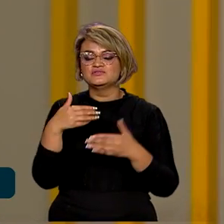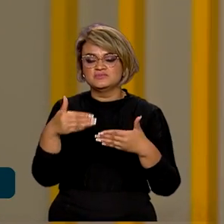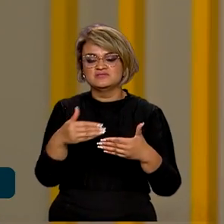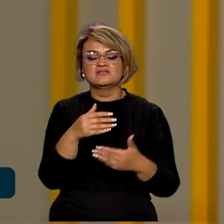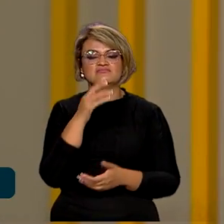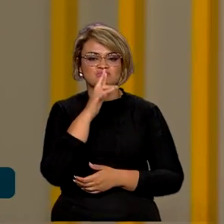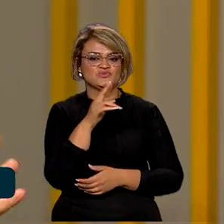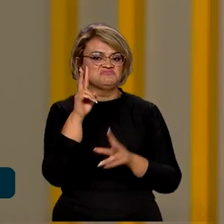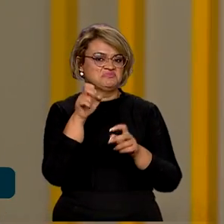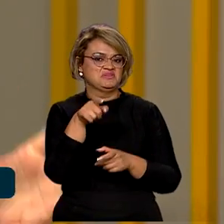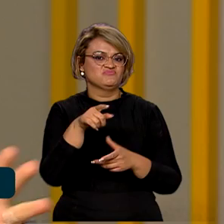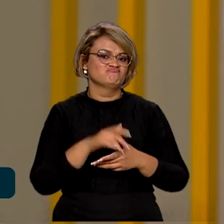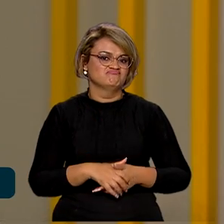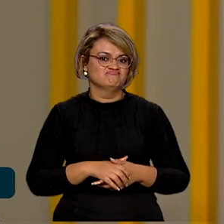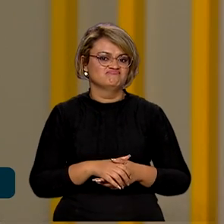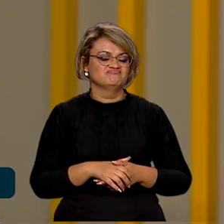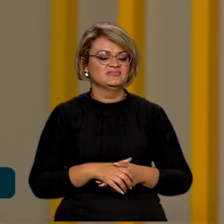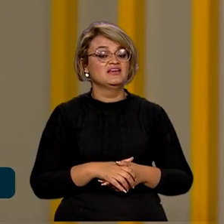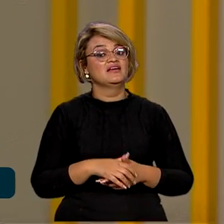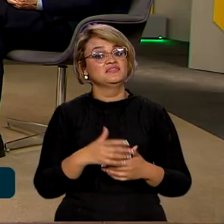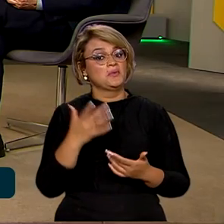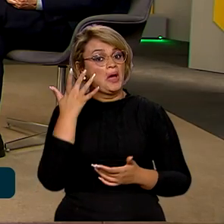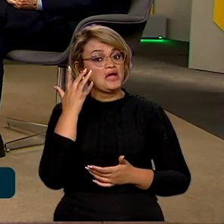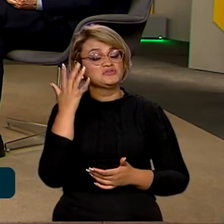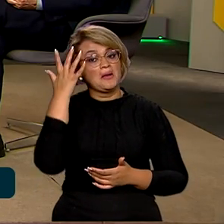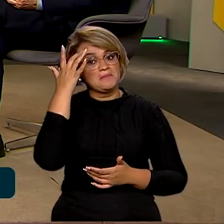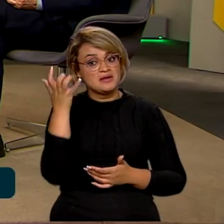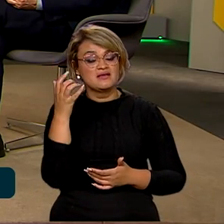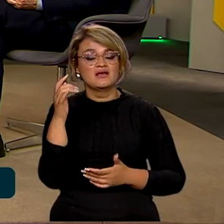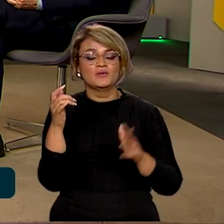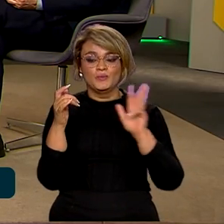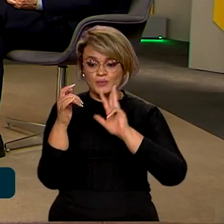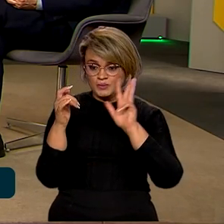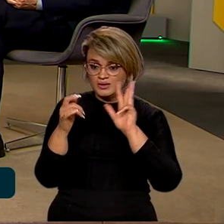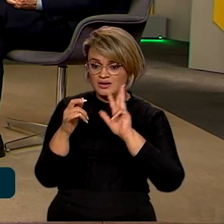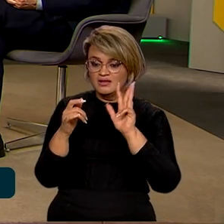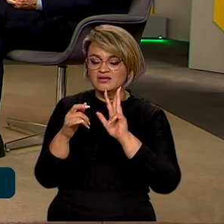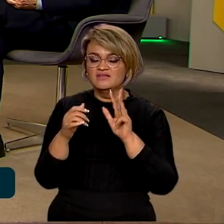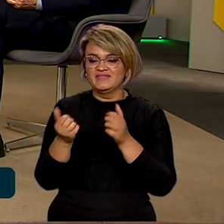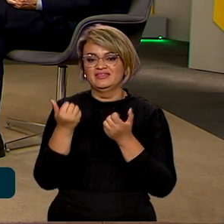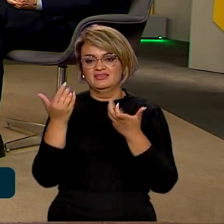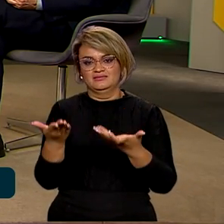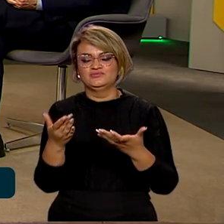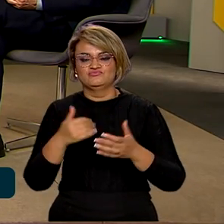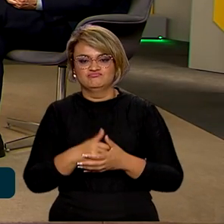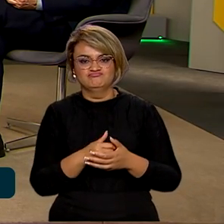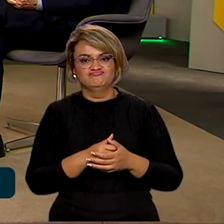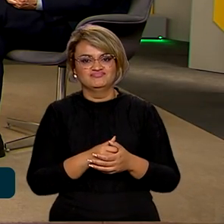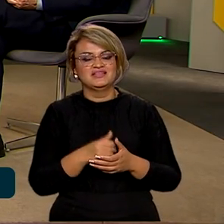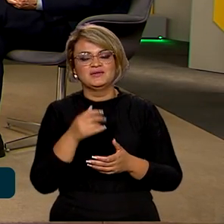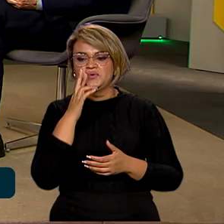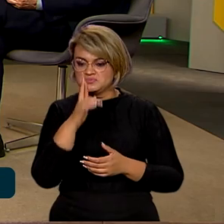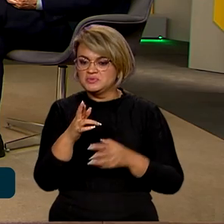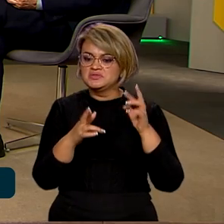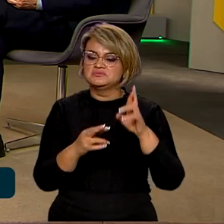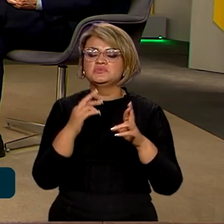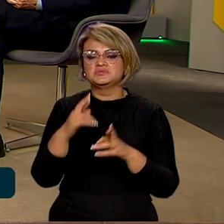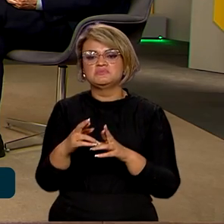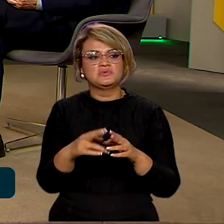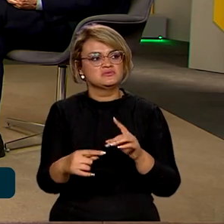responderam essa pauta. Então, de fato, acho que amanhã, né, o presidente Lula fará, né, essa entrega e com respostas assim,